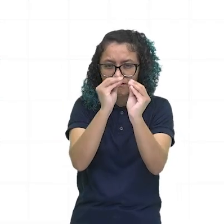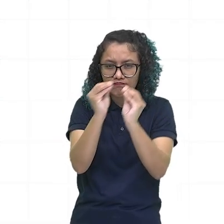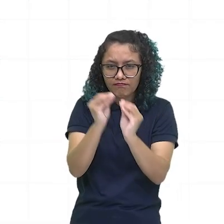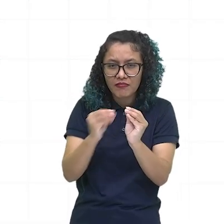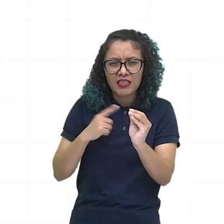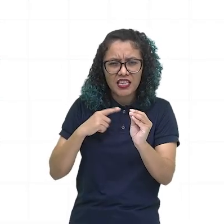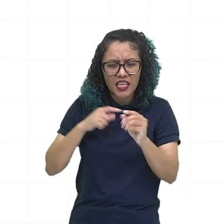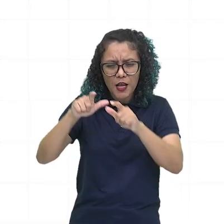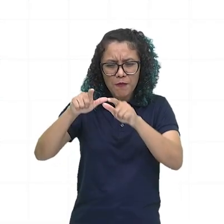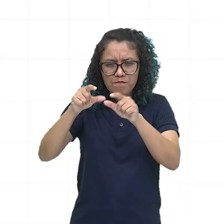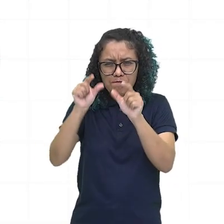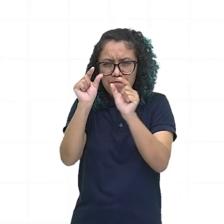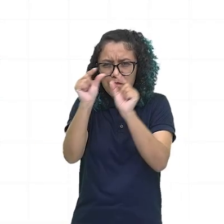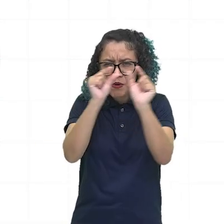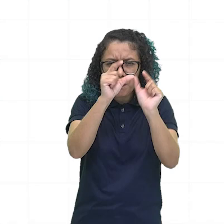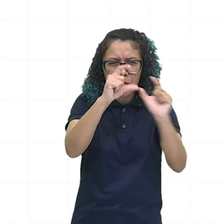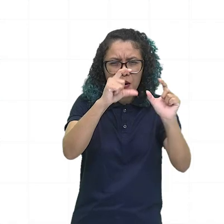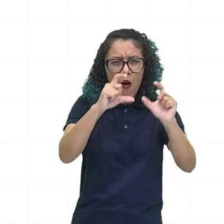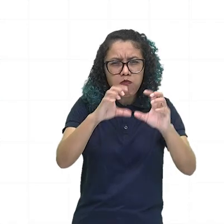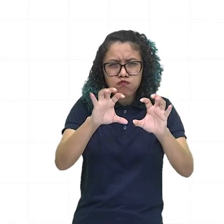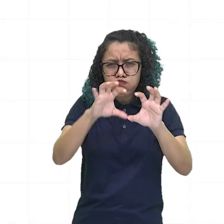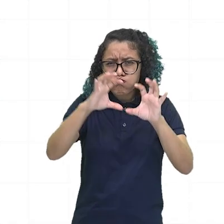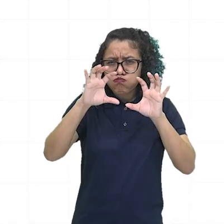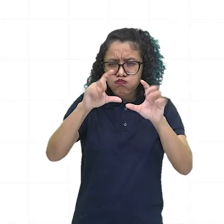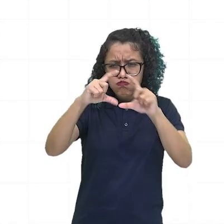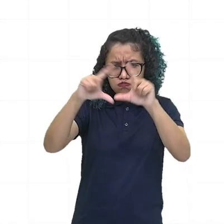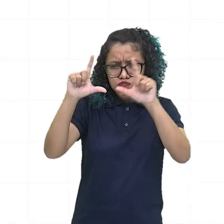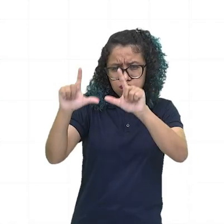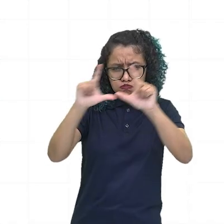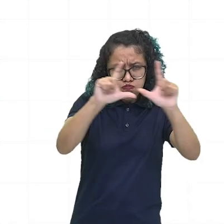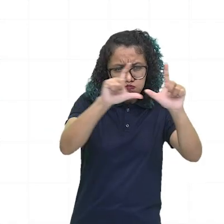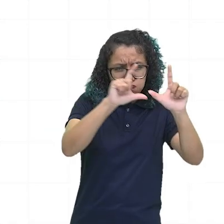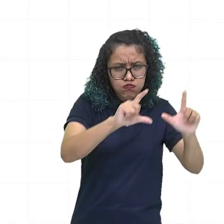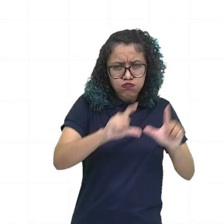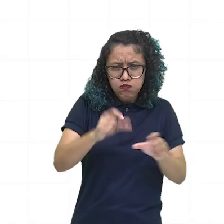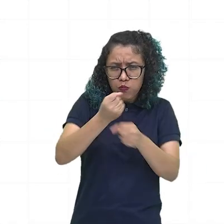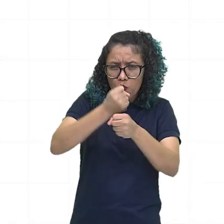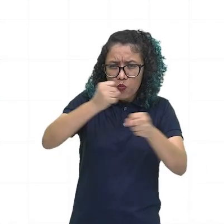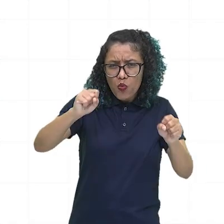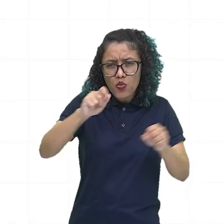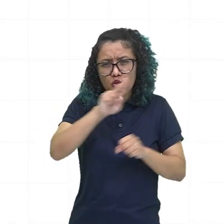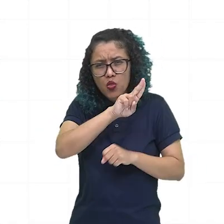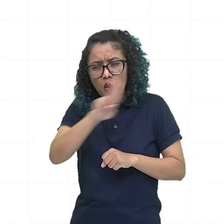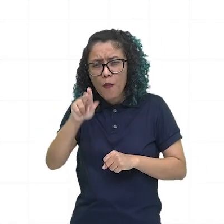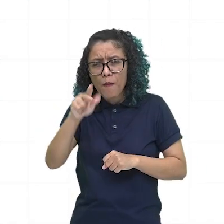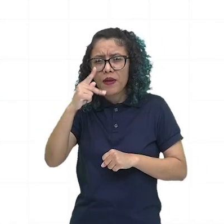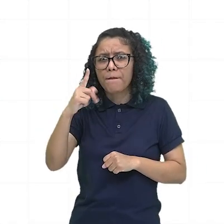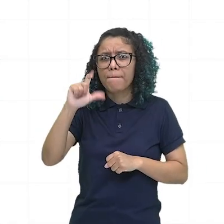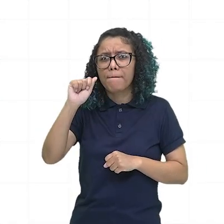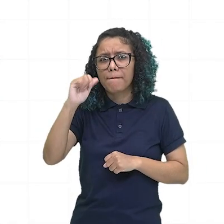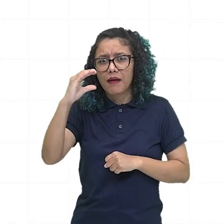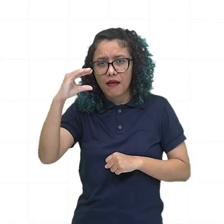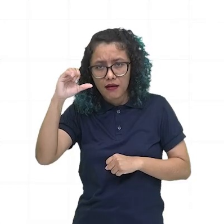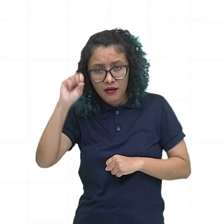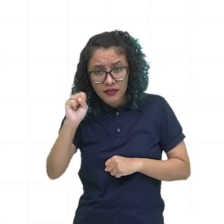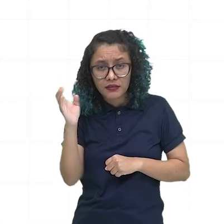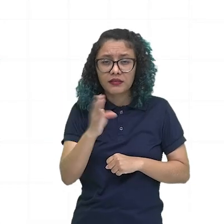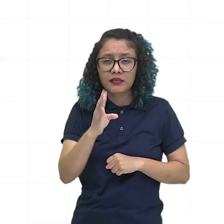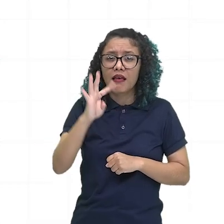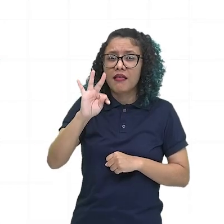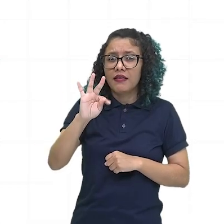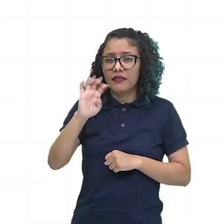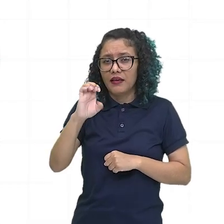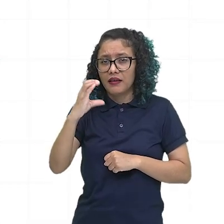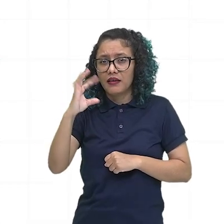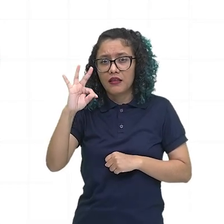peças gigantescas, né? São muito grandes, que são as chamadas placas tectônicas. Essas peças,